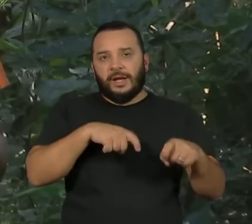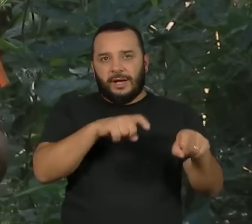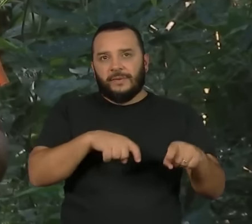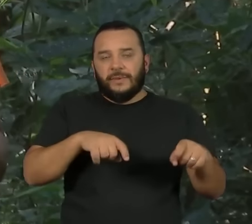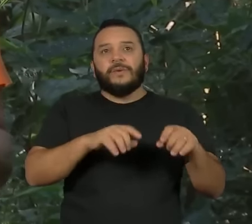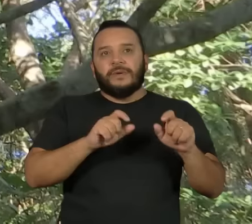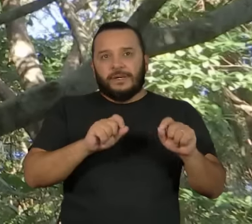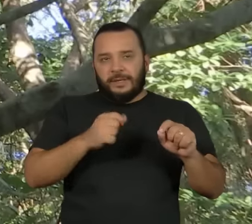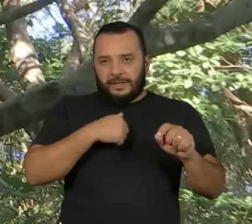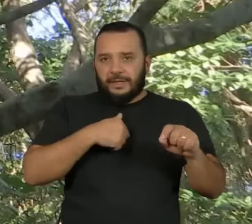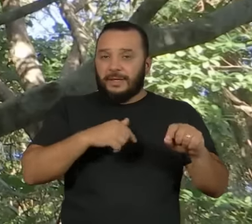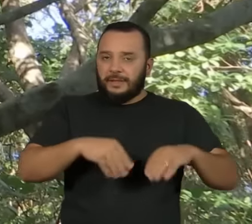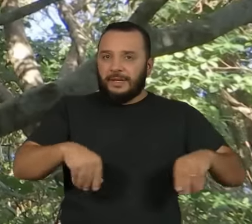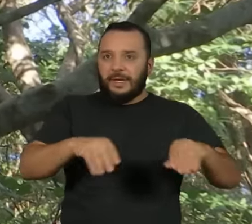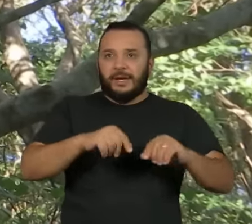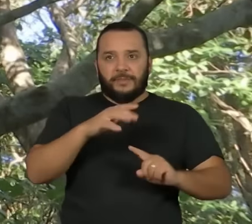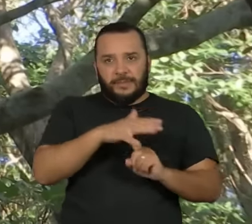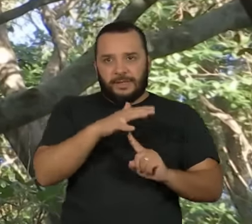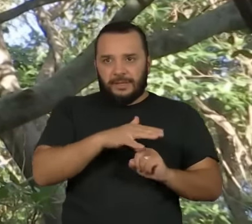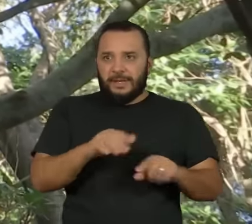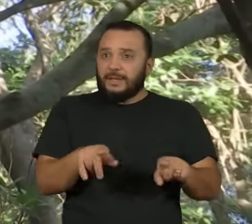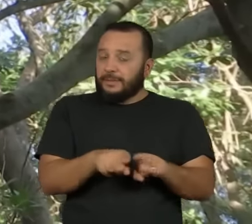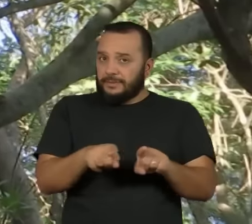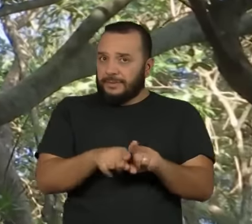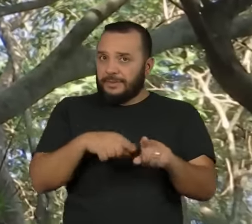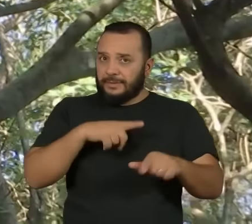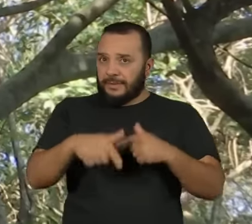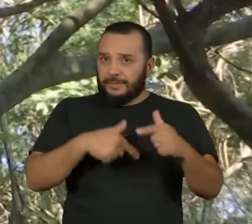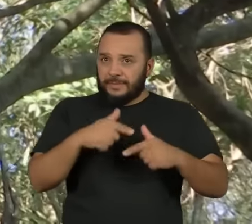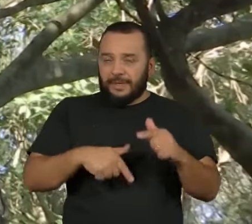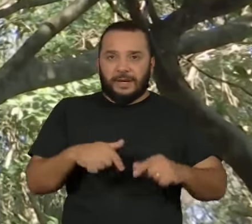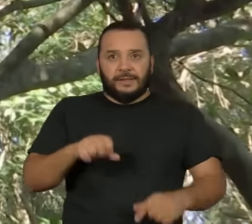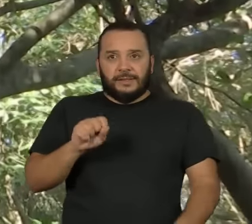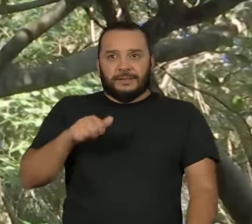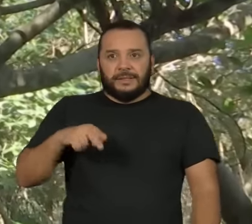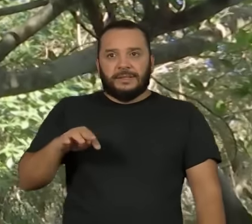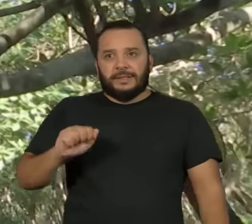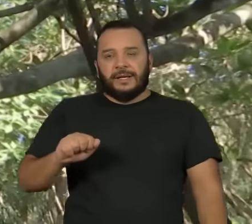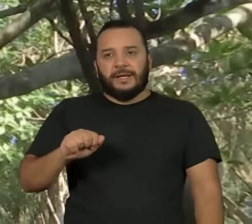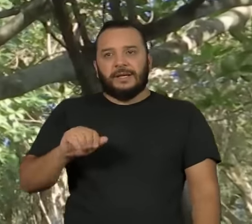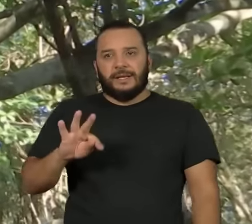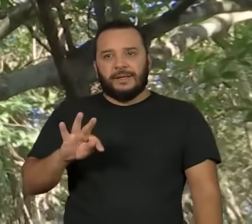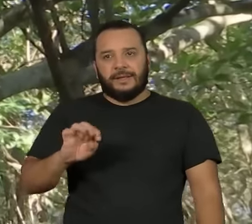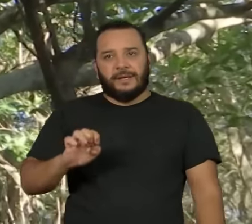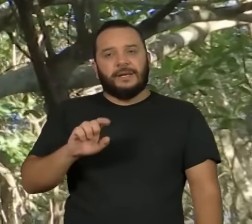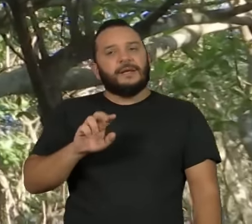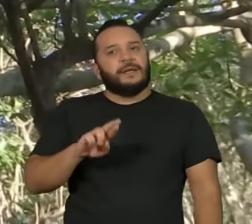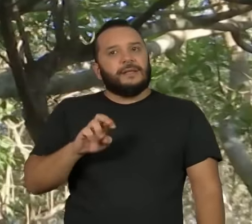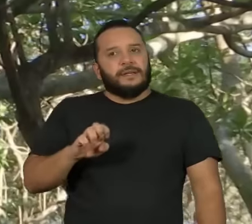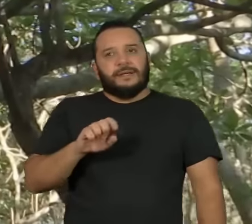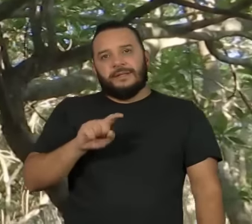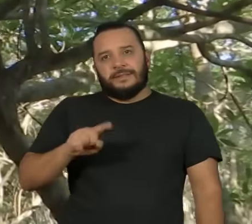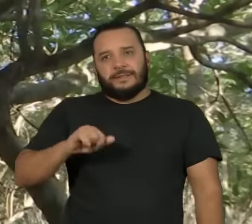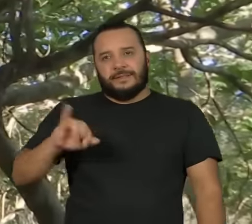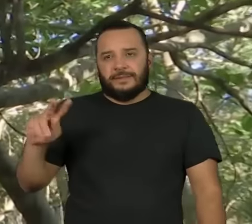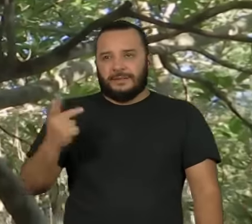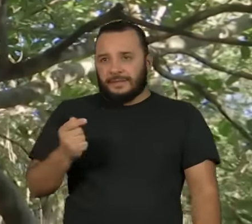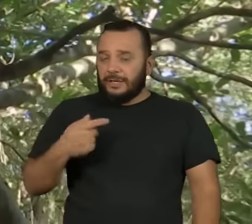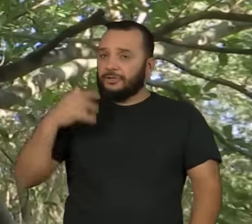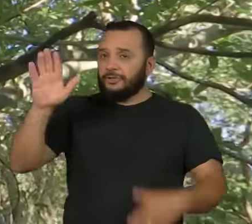da Itaipú Binacional. Teve um trabalho de mutirão da cidade de Santa Terezinha. A nossa ideia também era sempre trazer a